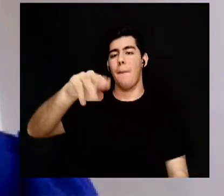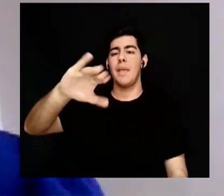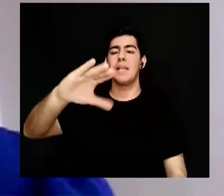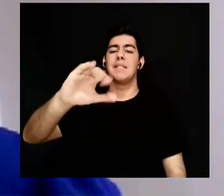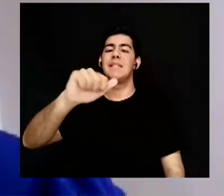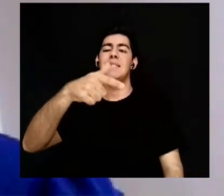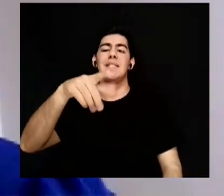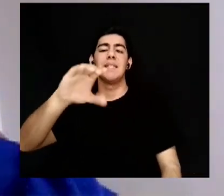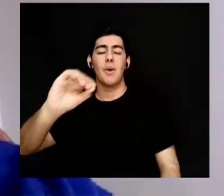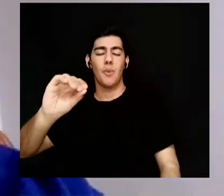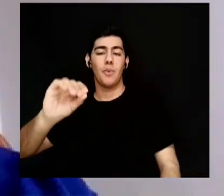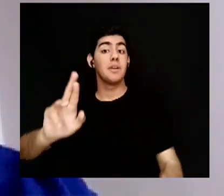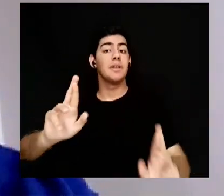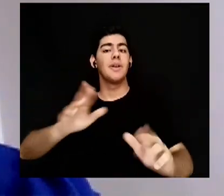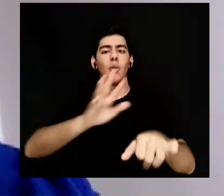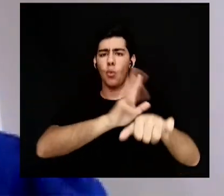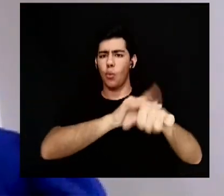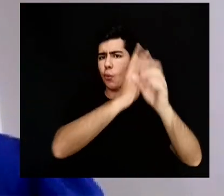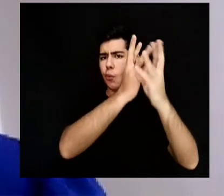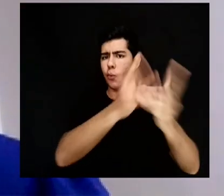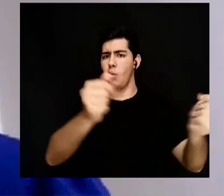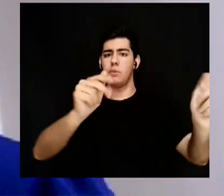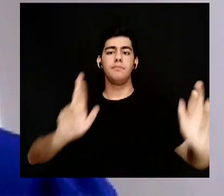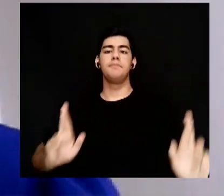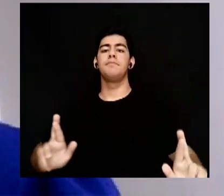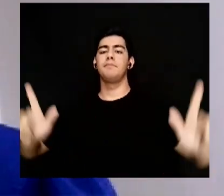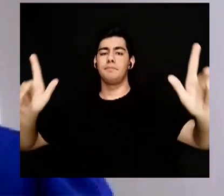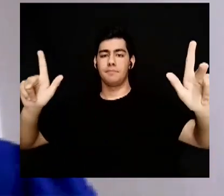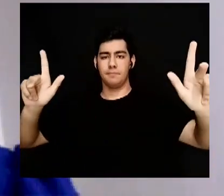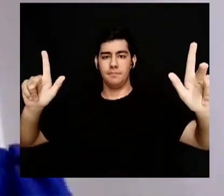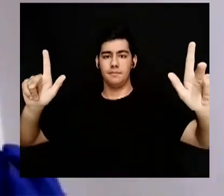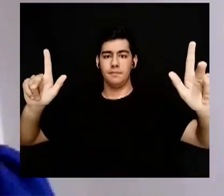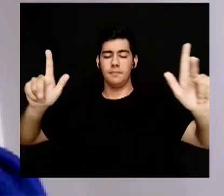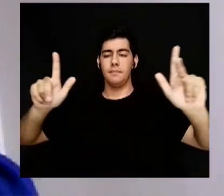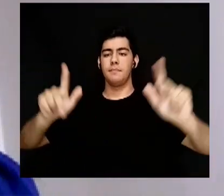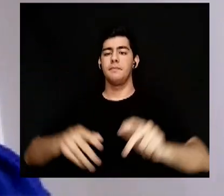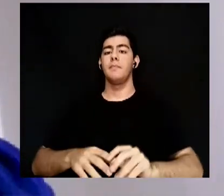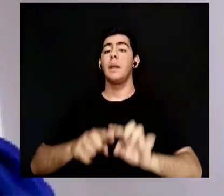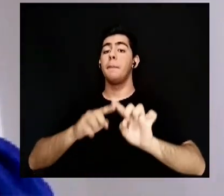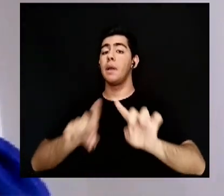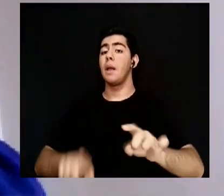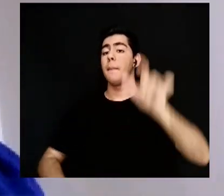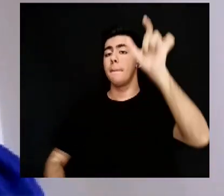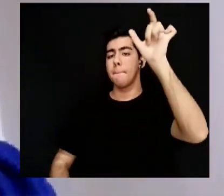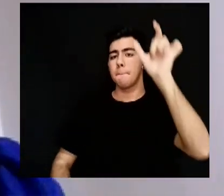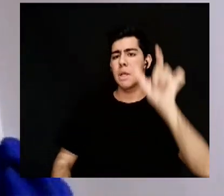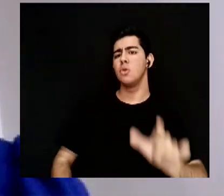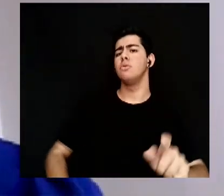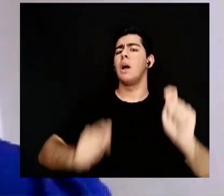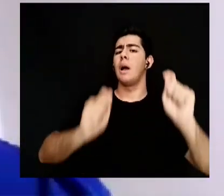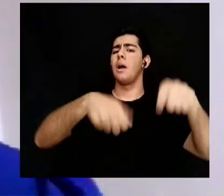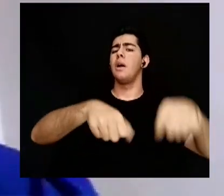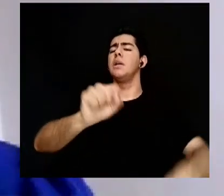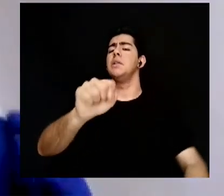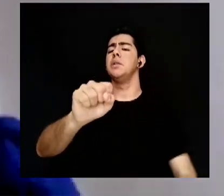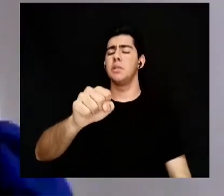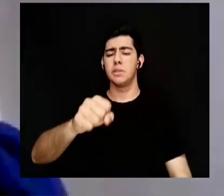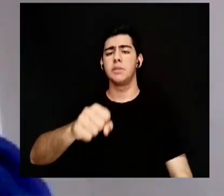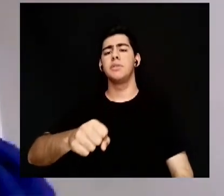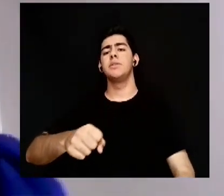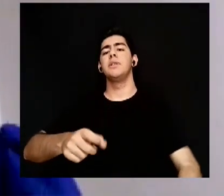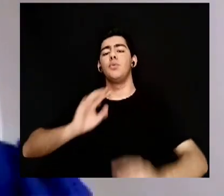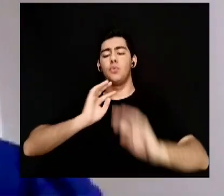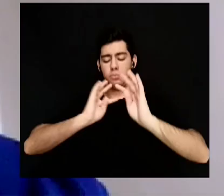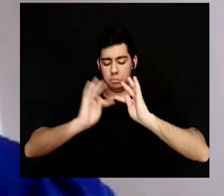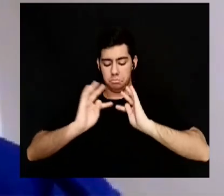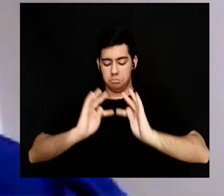né? É complicado isso. Mas, assim, é uma pessoa que pode continuar o tratamento dela através da